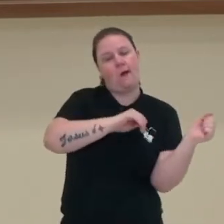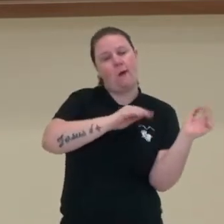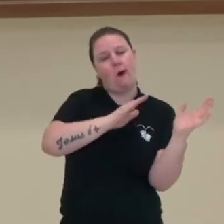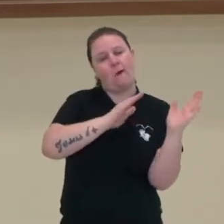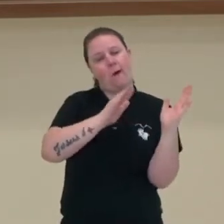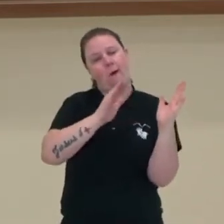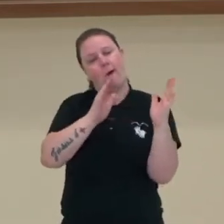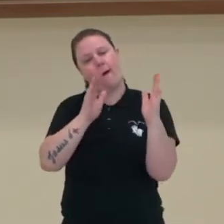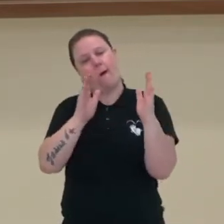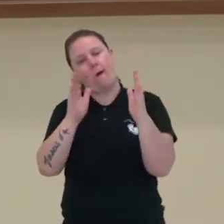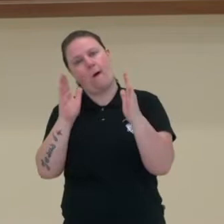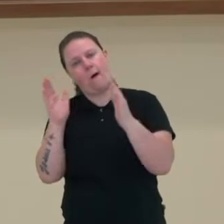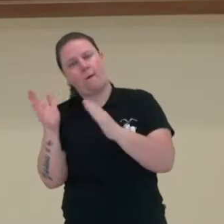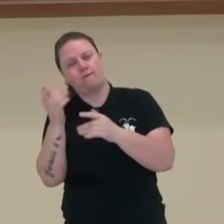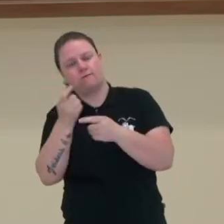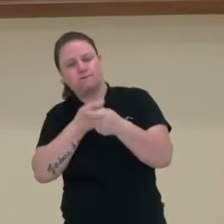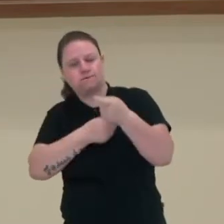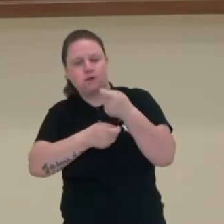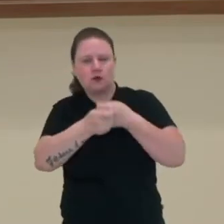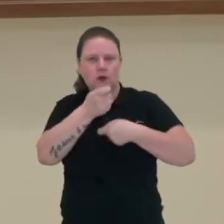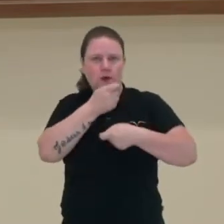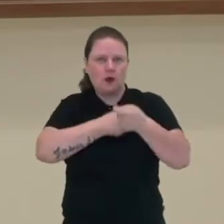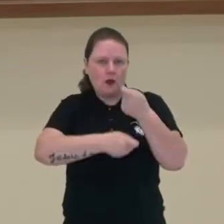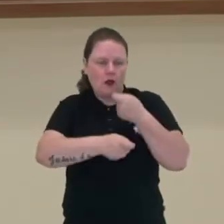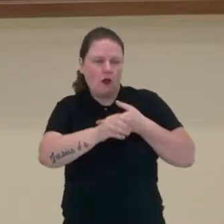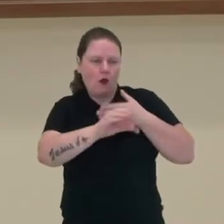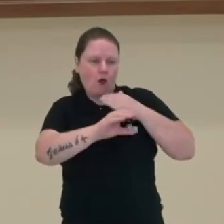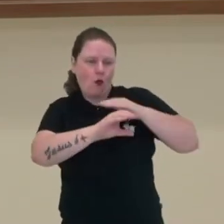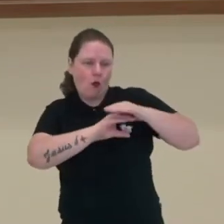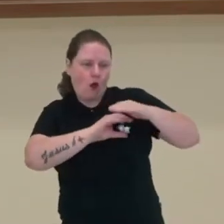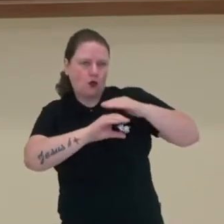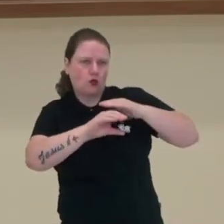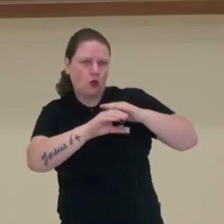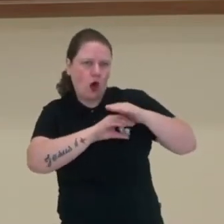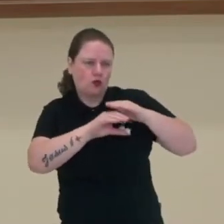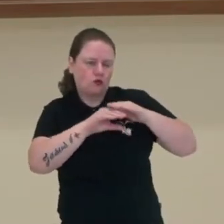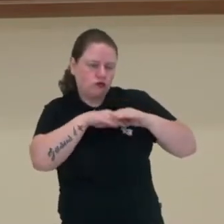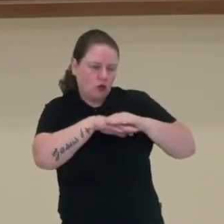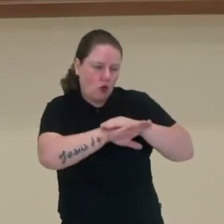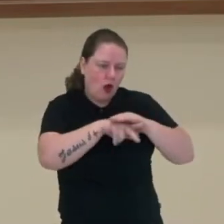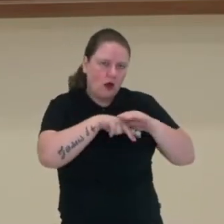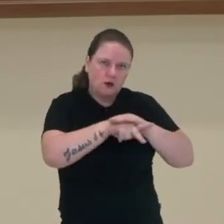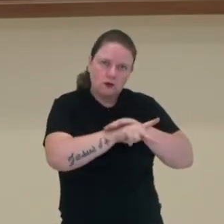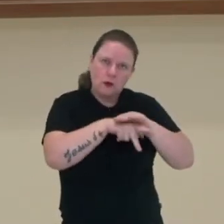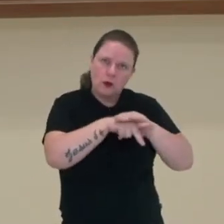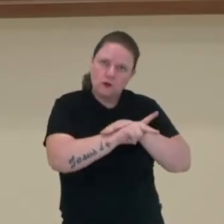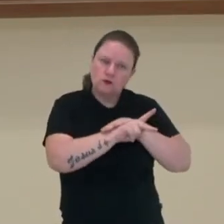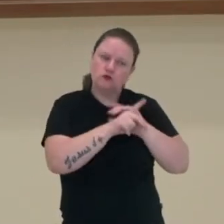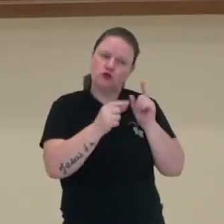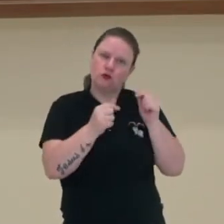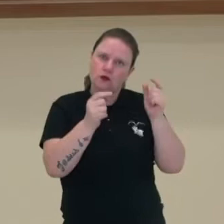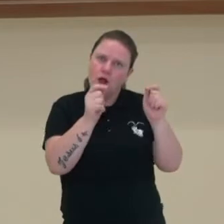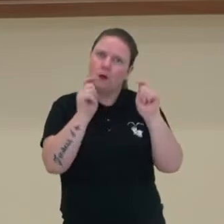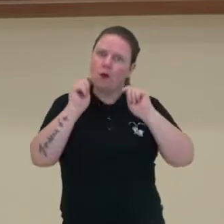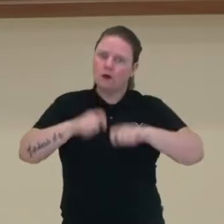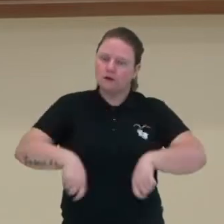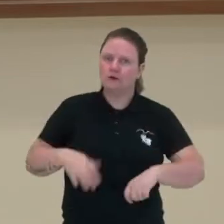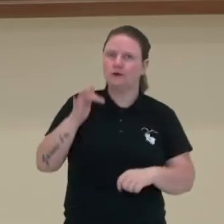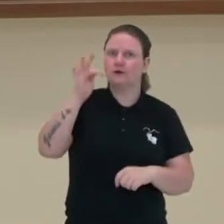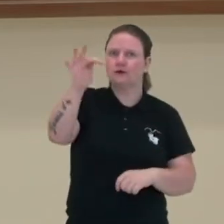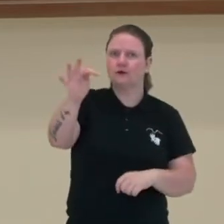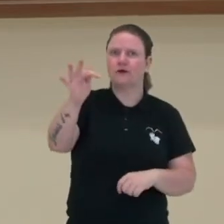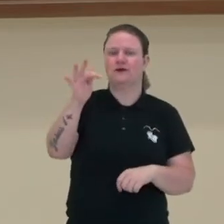vai angariando recursos para aí sim realizar os seus sonhos. Então, um sonho é algo que tem que ser